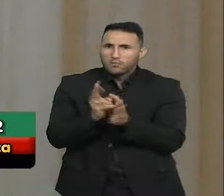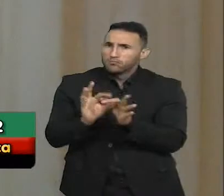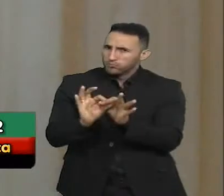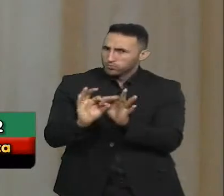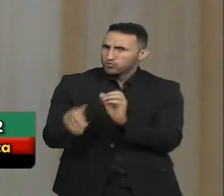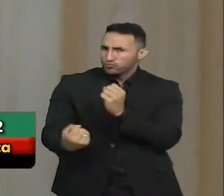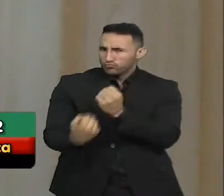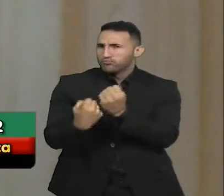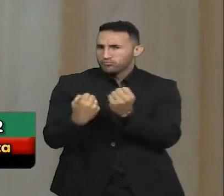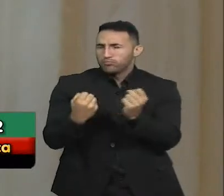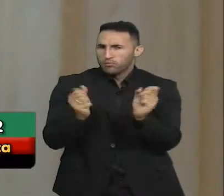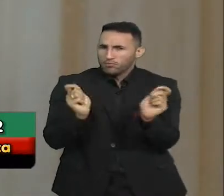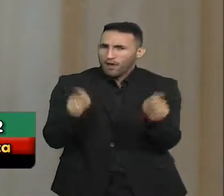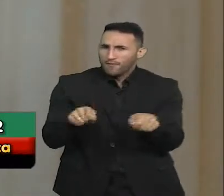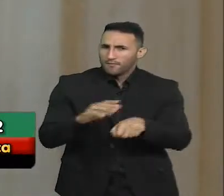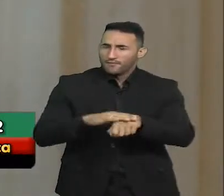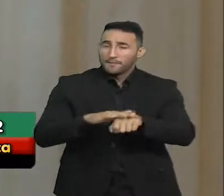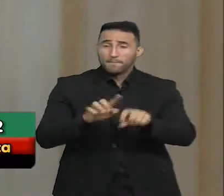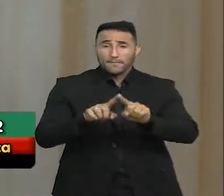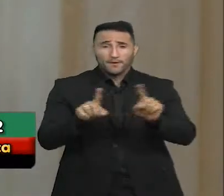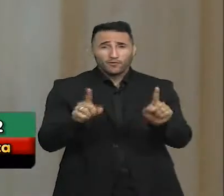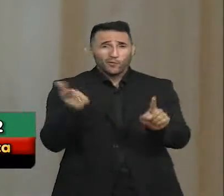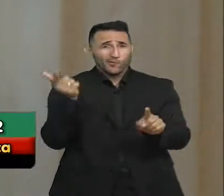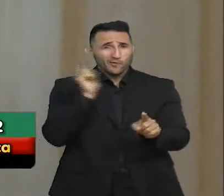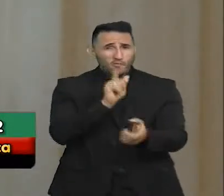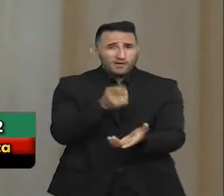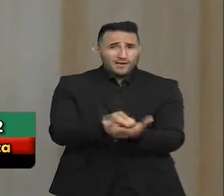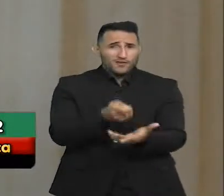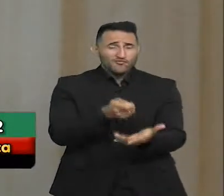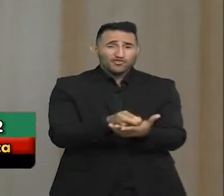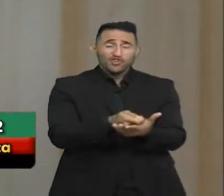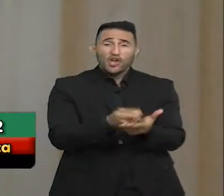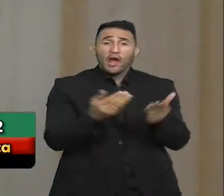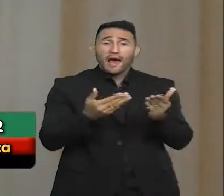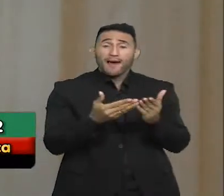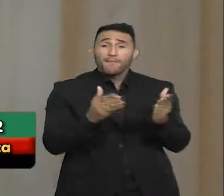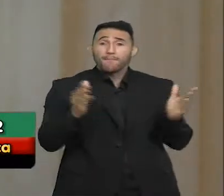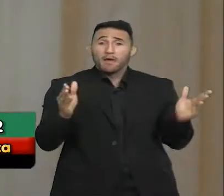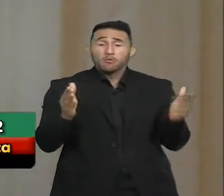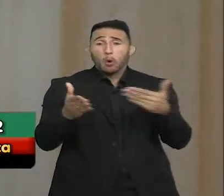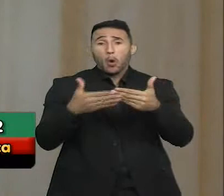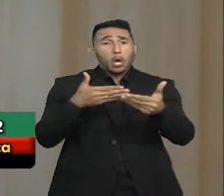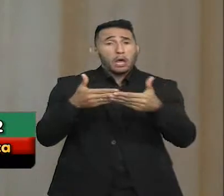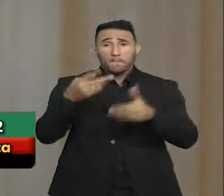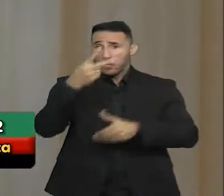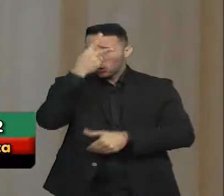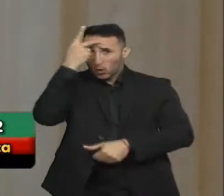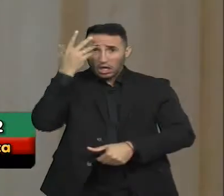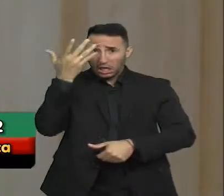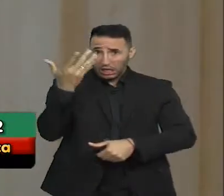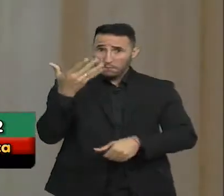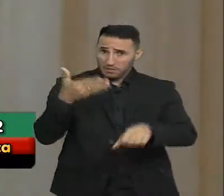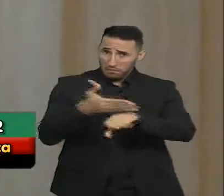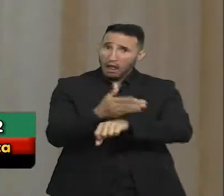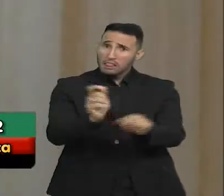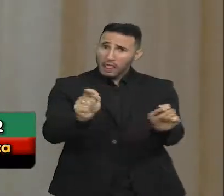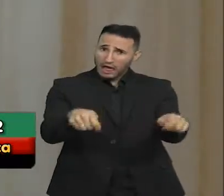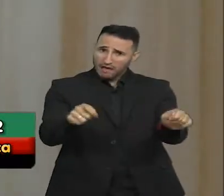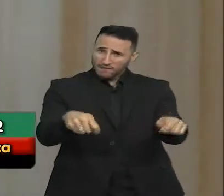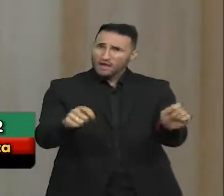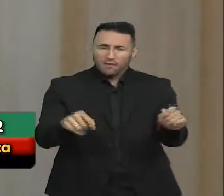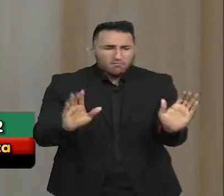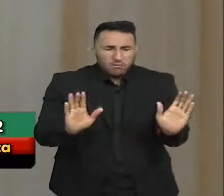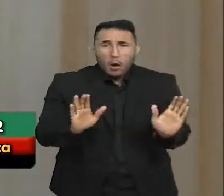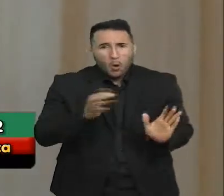que eu podia fazer, nós asseguramos sempre a porta aberta a quem quer que viesse. Tá? A quem quer que